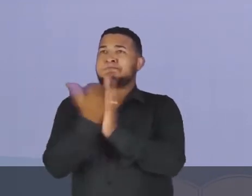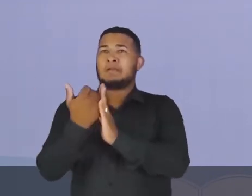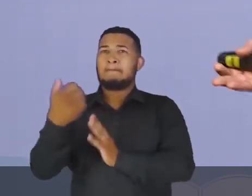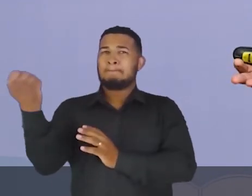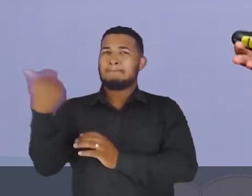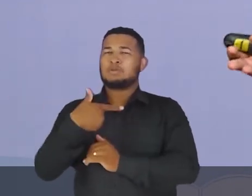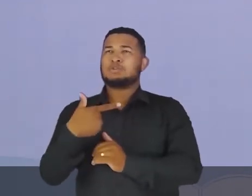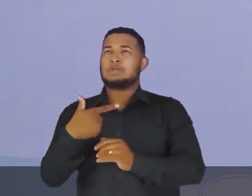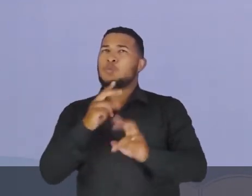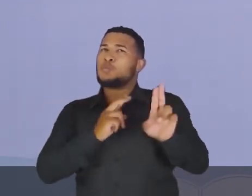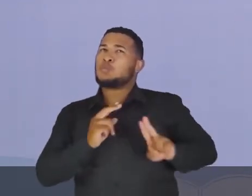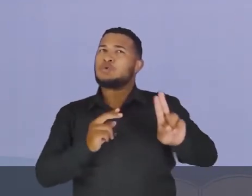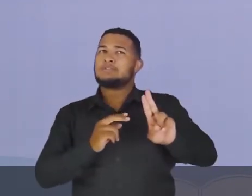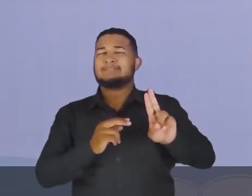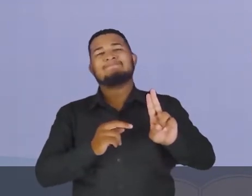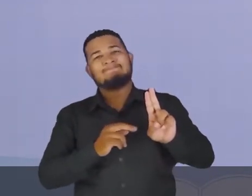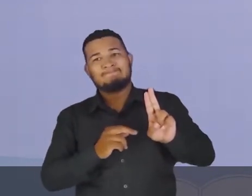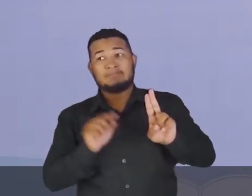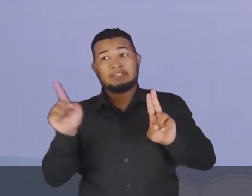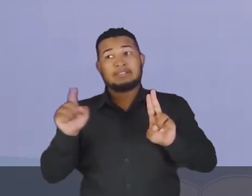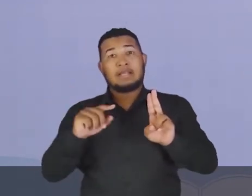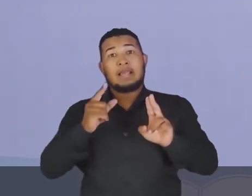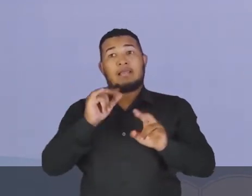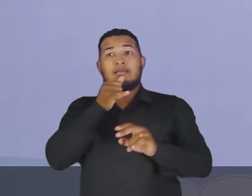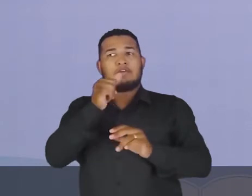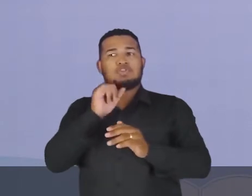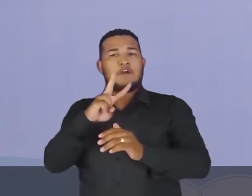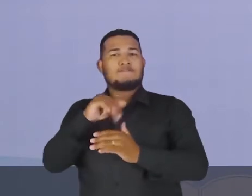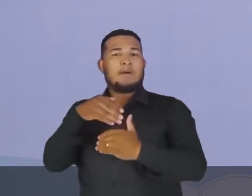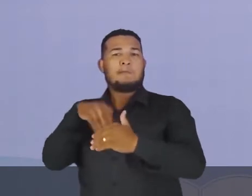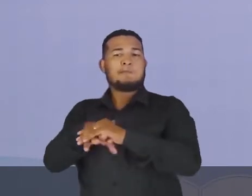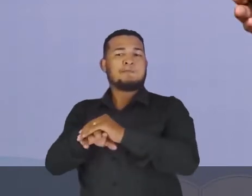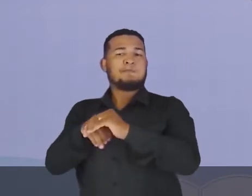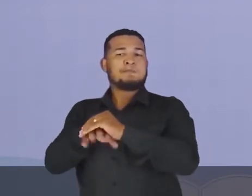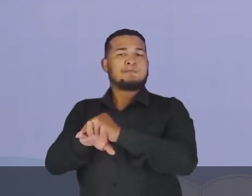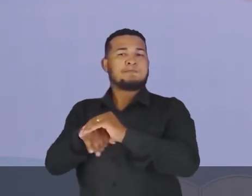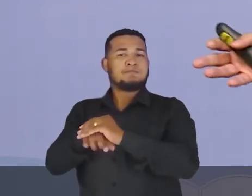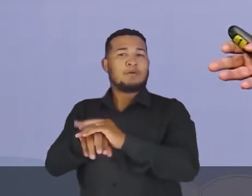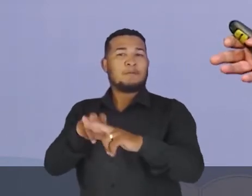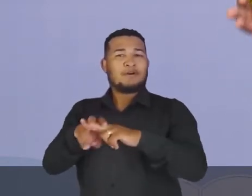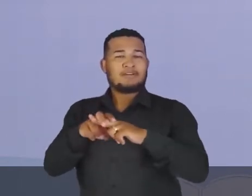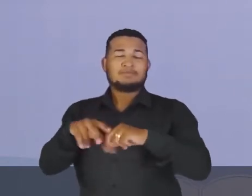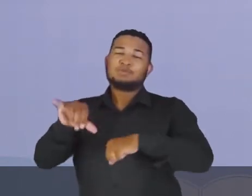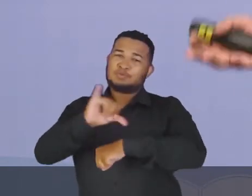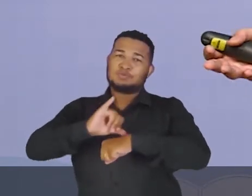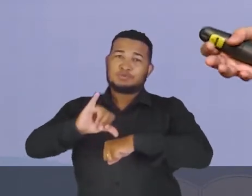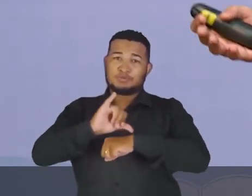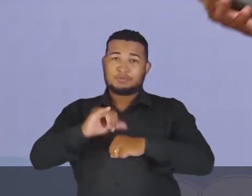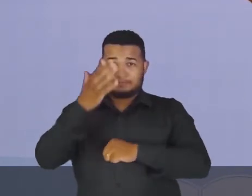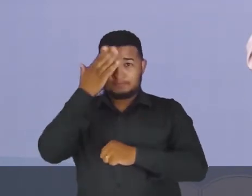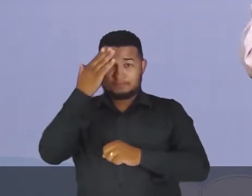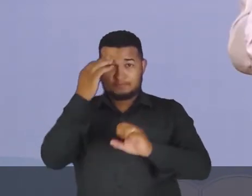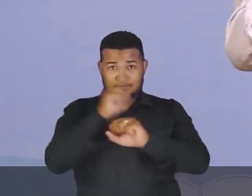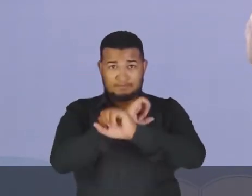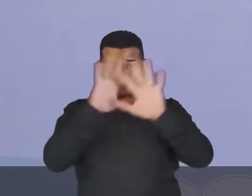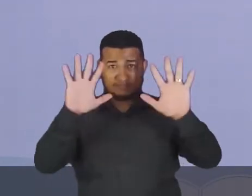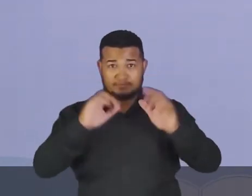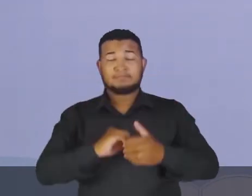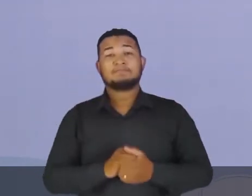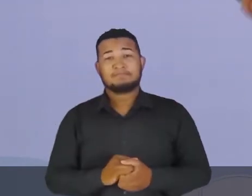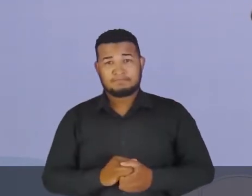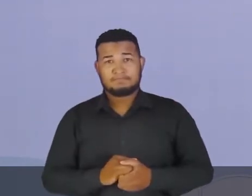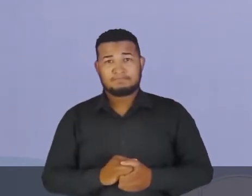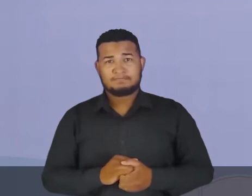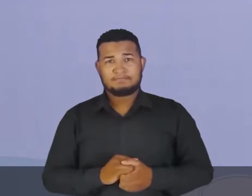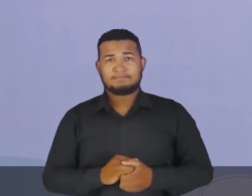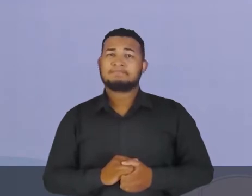vai gastar, essa quantidade de energia vai ser armazenada em forma de gordura. Você entendeu? Então, não existe, como